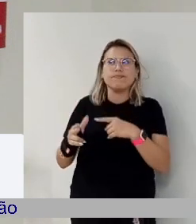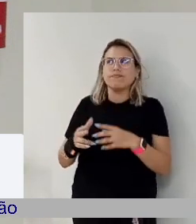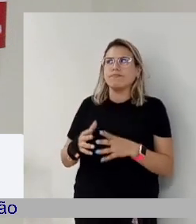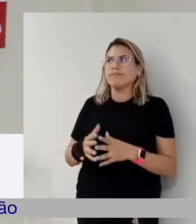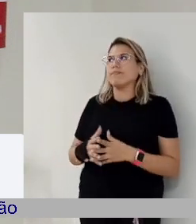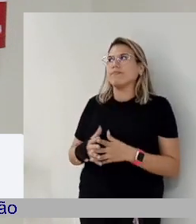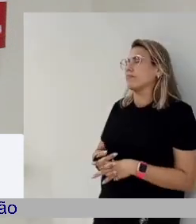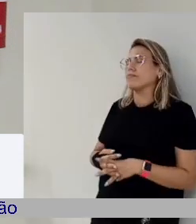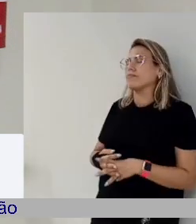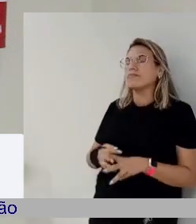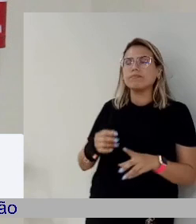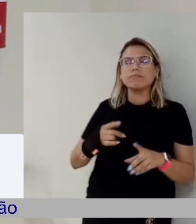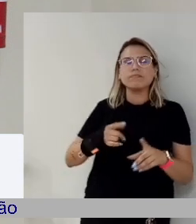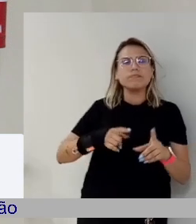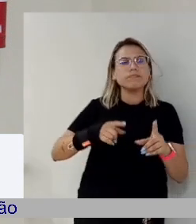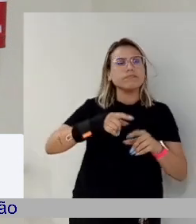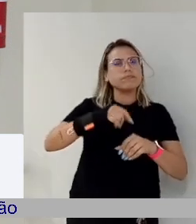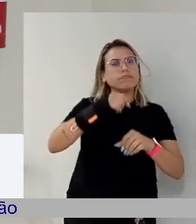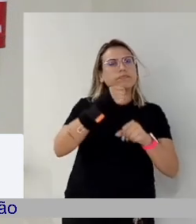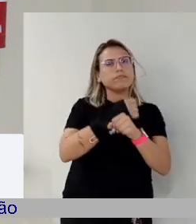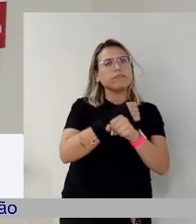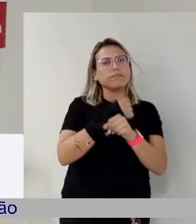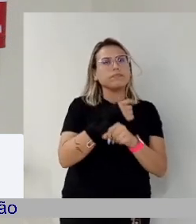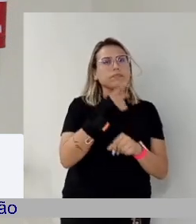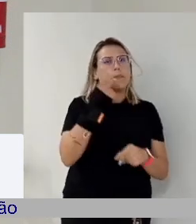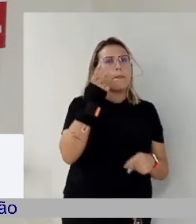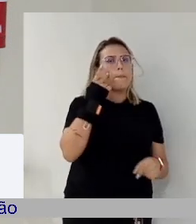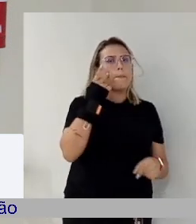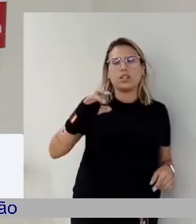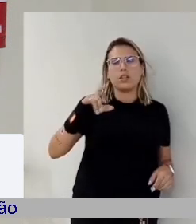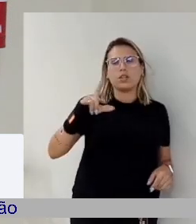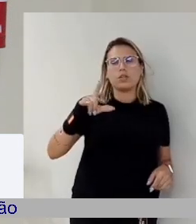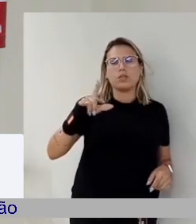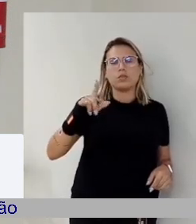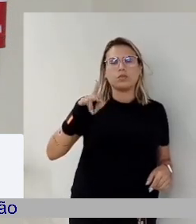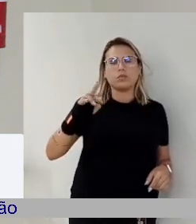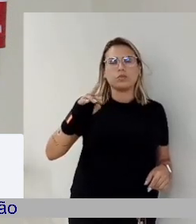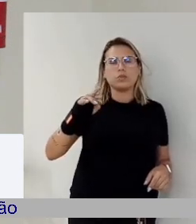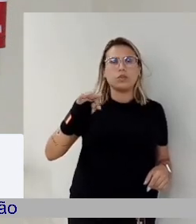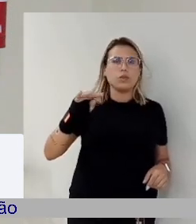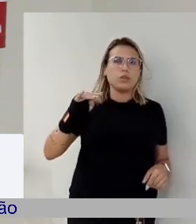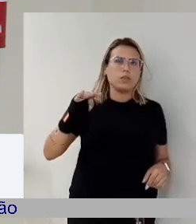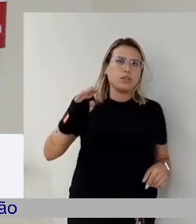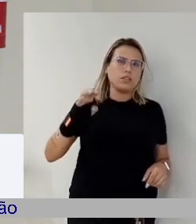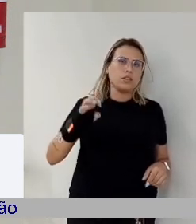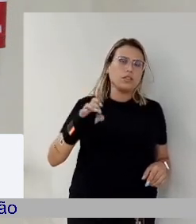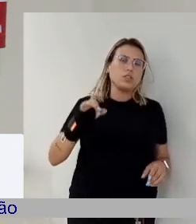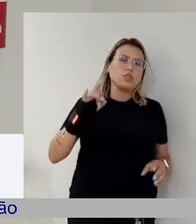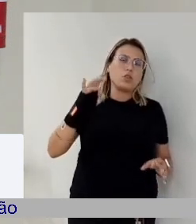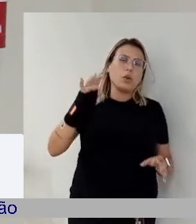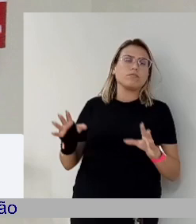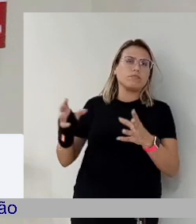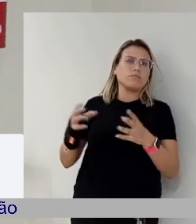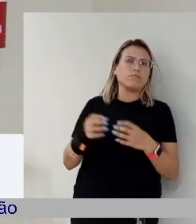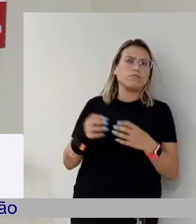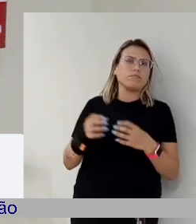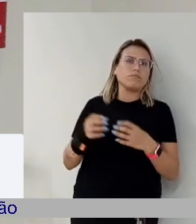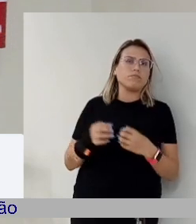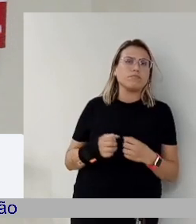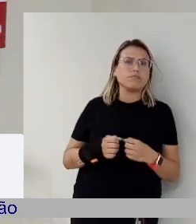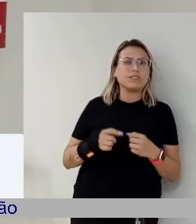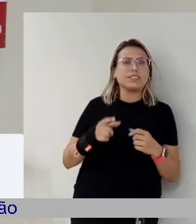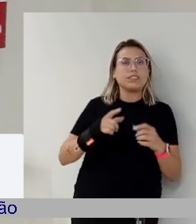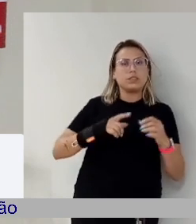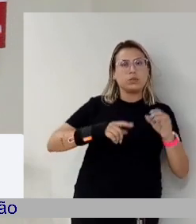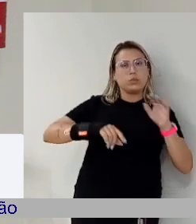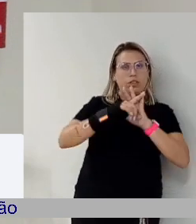das horas né para nossos agricultores porém só podem ser recebido depois que tiver tudo legalizado